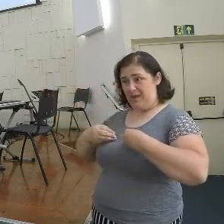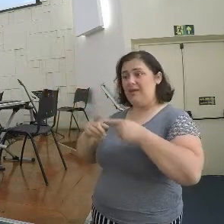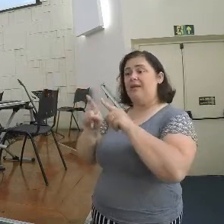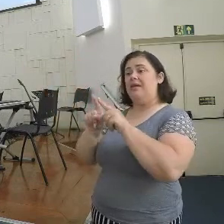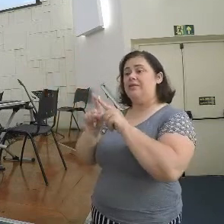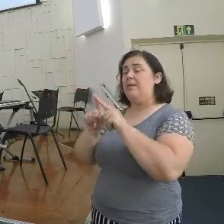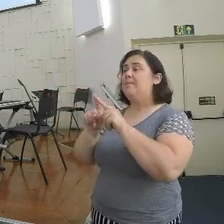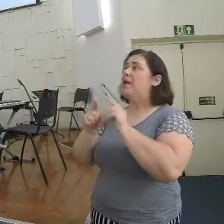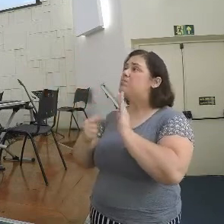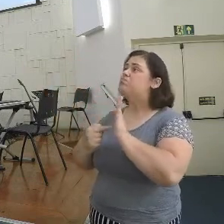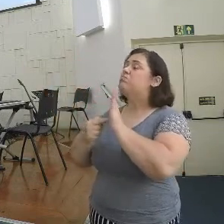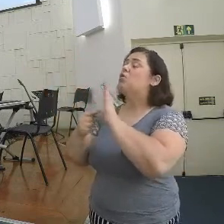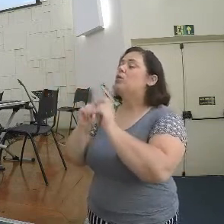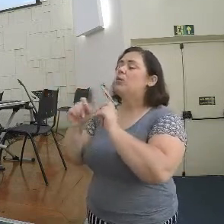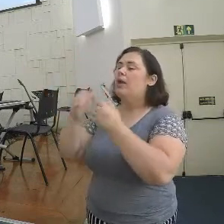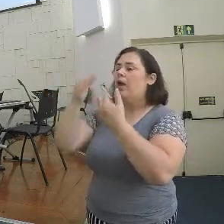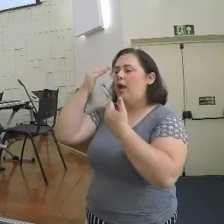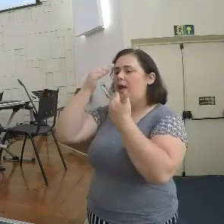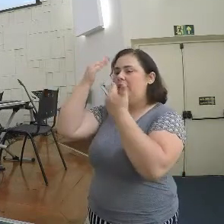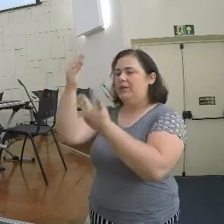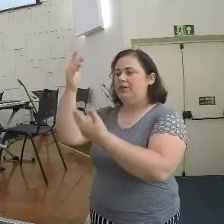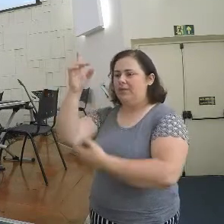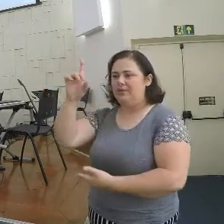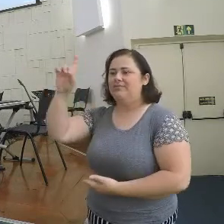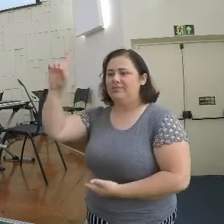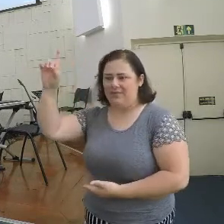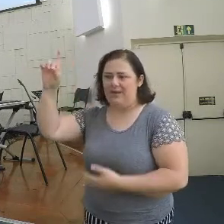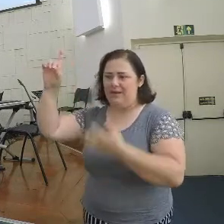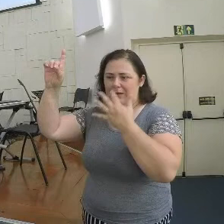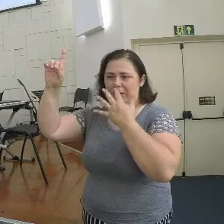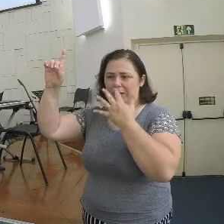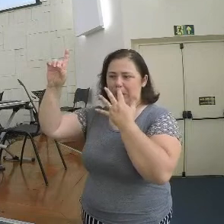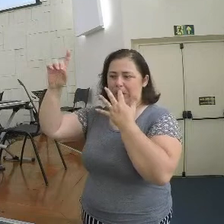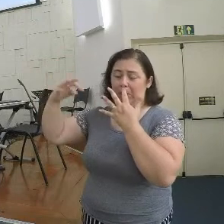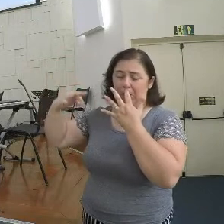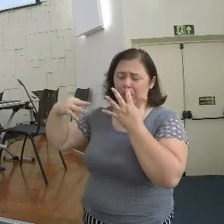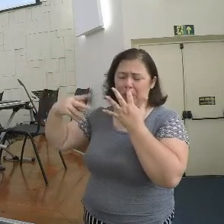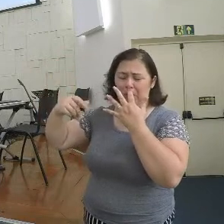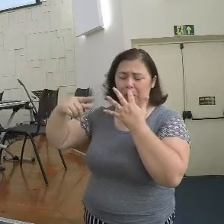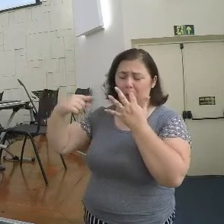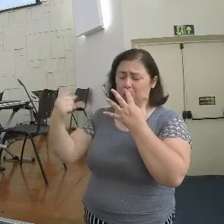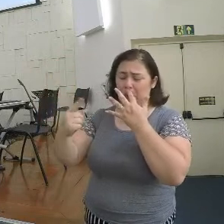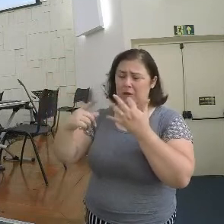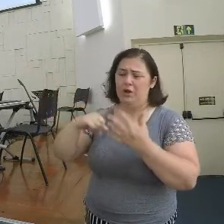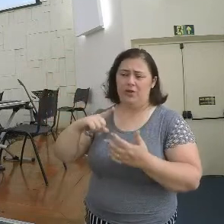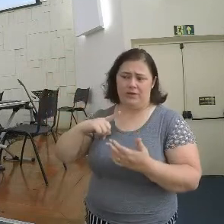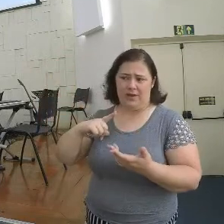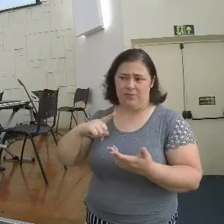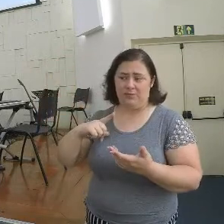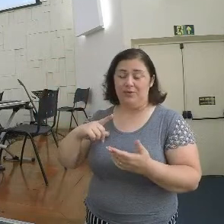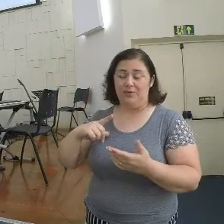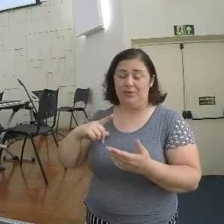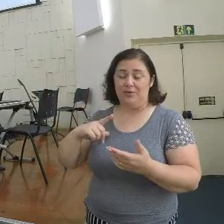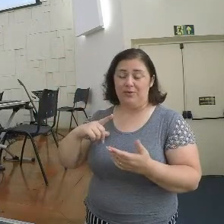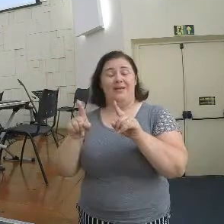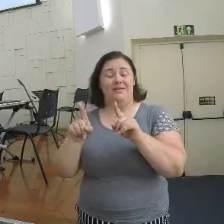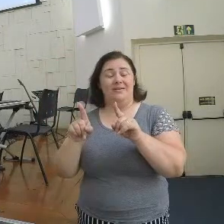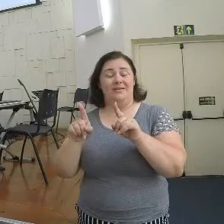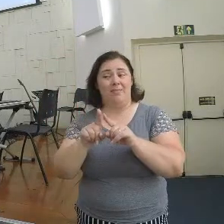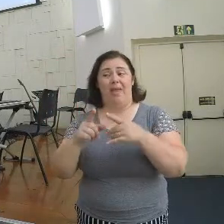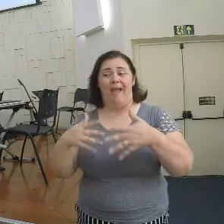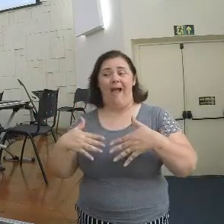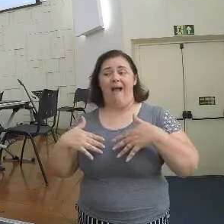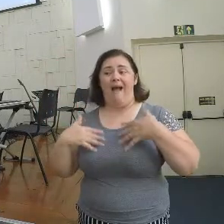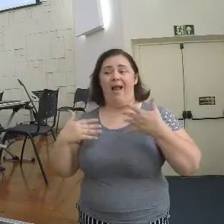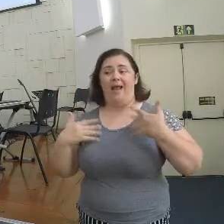demonstrar gratidão por receber todas as bênçãos do Senhor, mas também demonstrar alegria para oferecer tudo o que